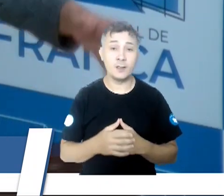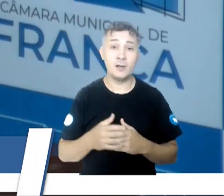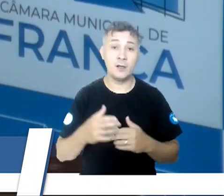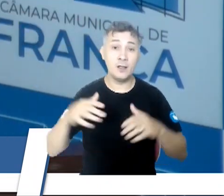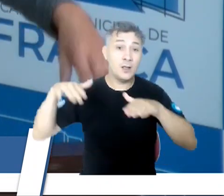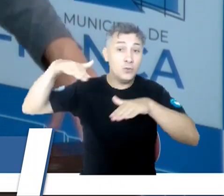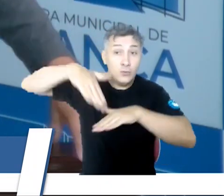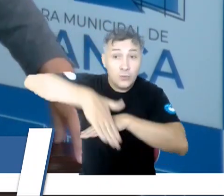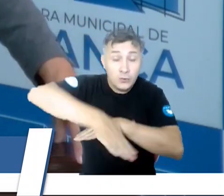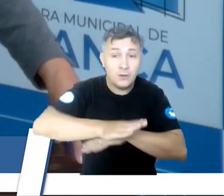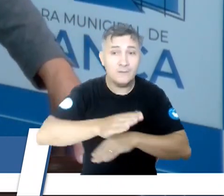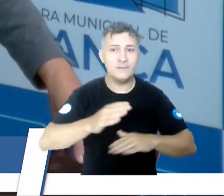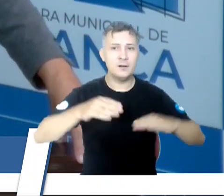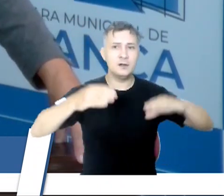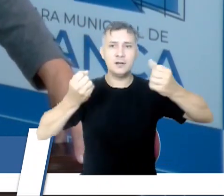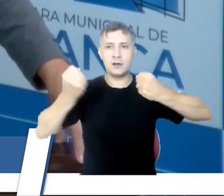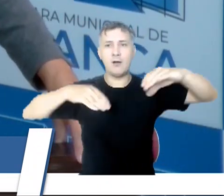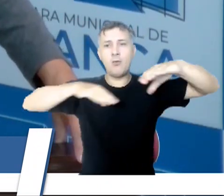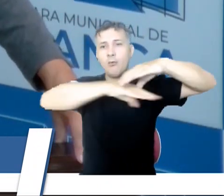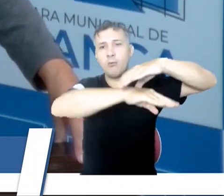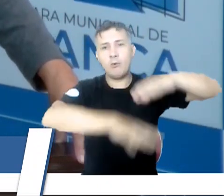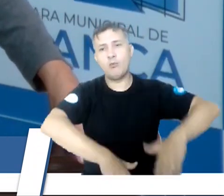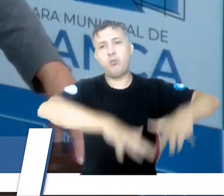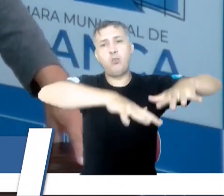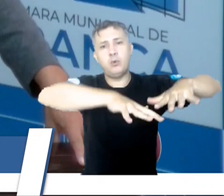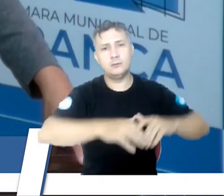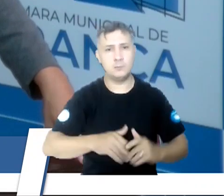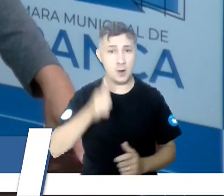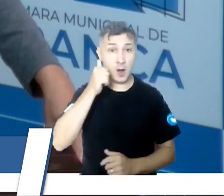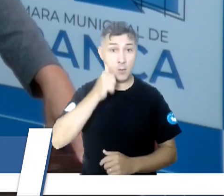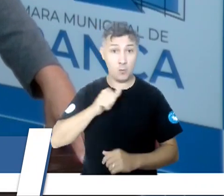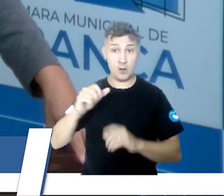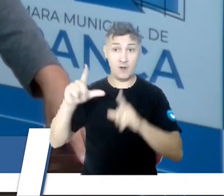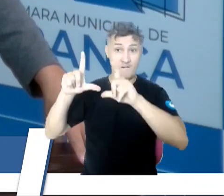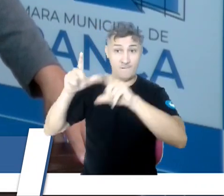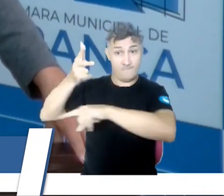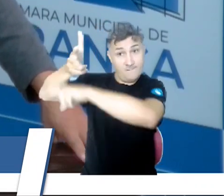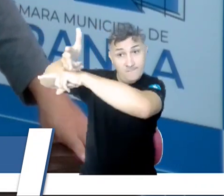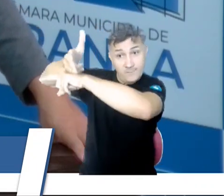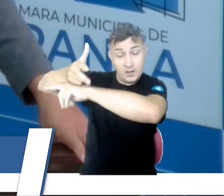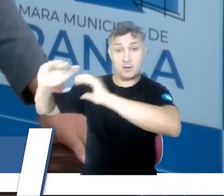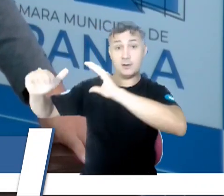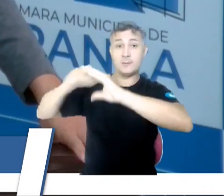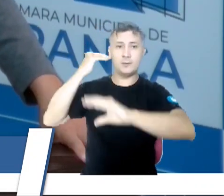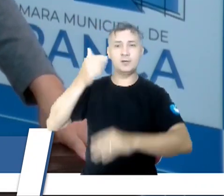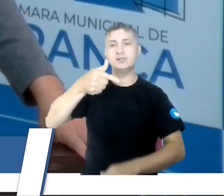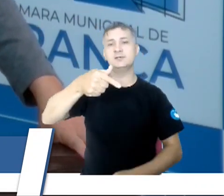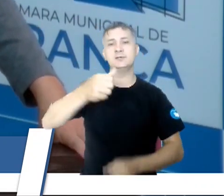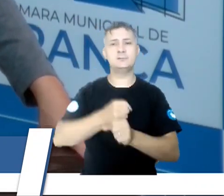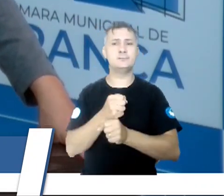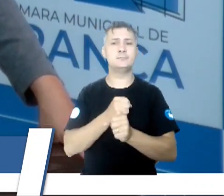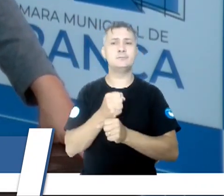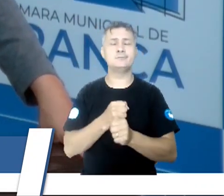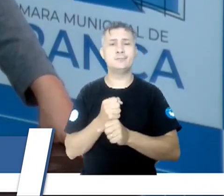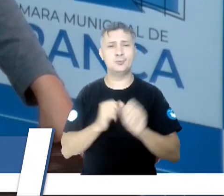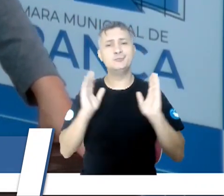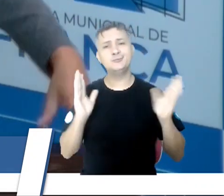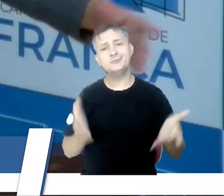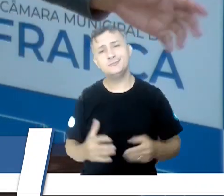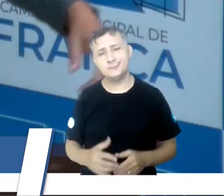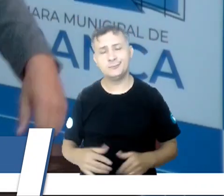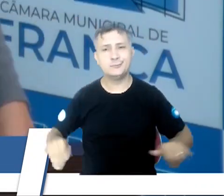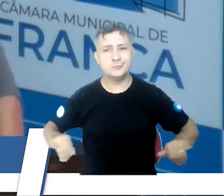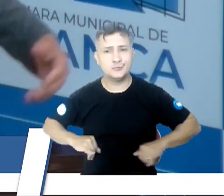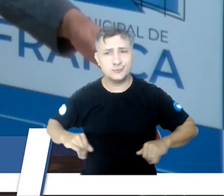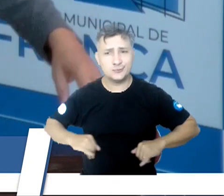tem chuva, essa senhora me mandou o vídeo e falou assim que faz 7 anos... que ela mora nessa